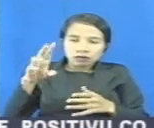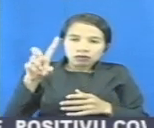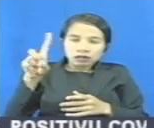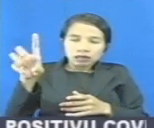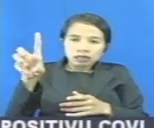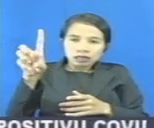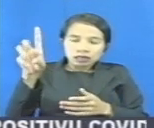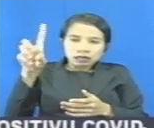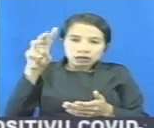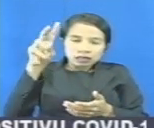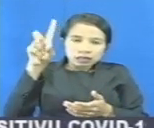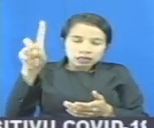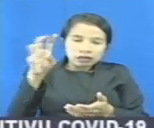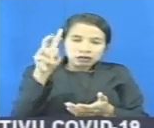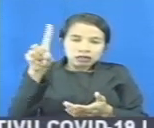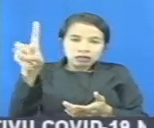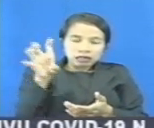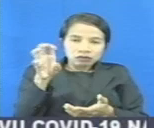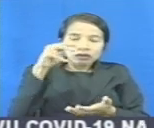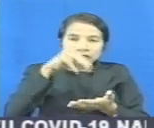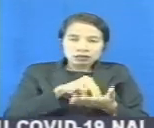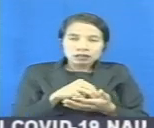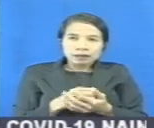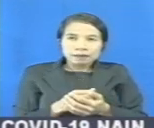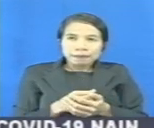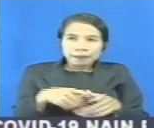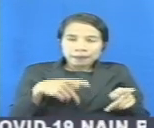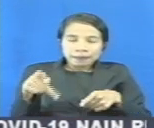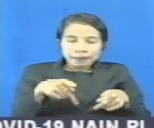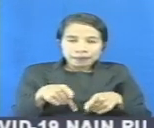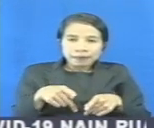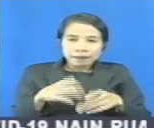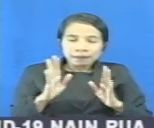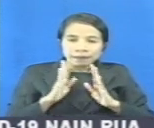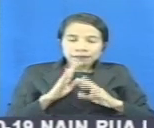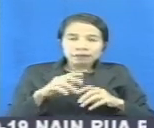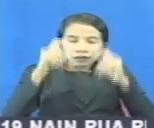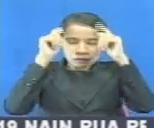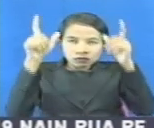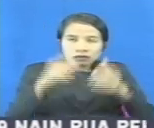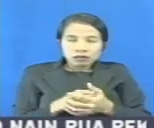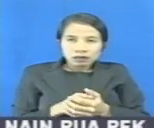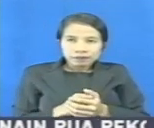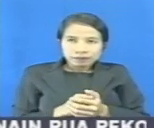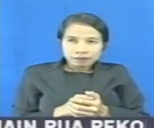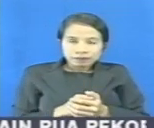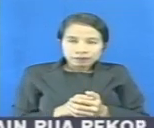atocito, ba empresário Timaruang Ida. Não, não, não, não, não, não, não, não.